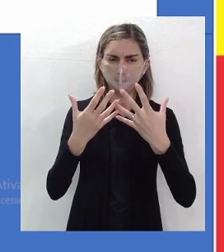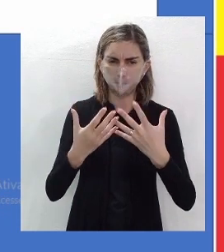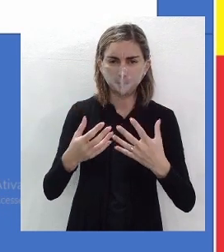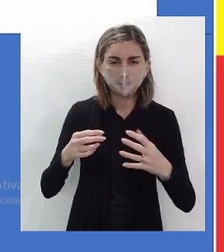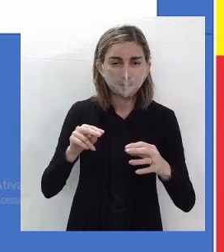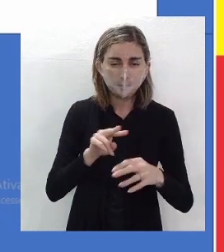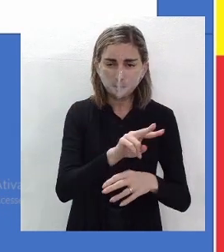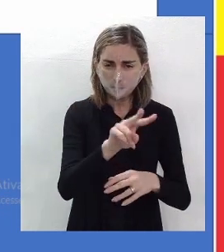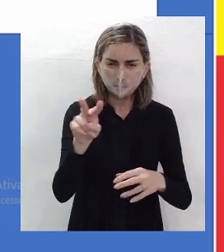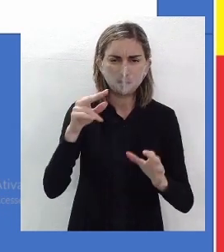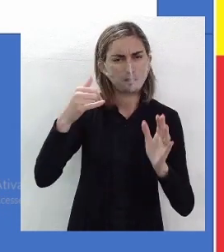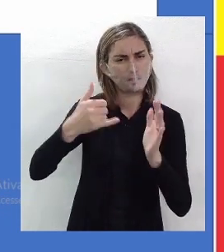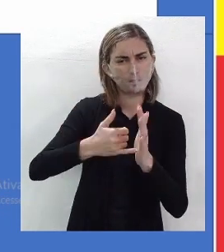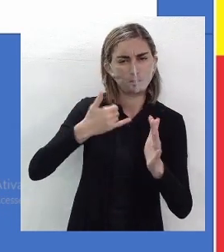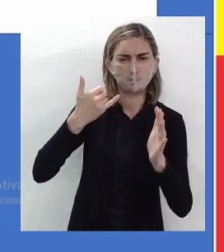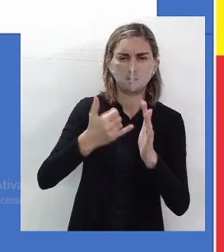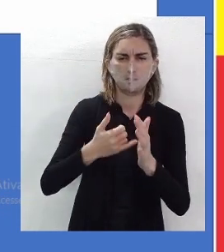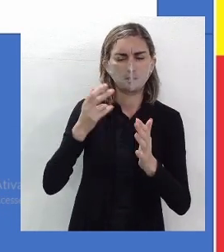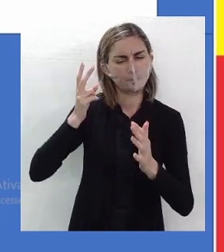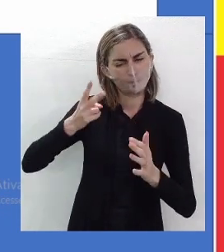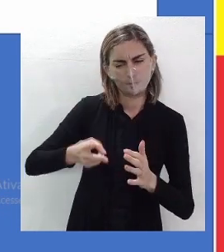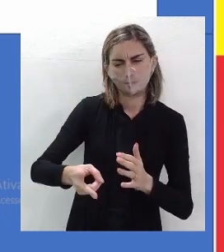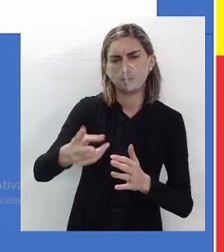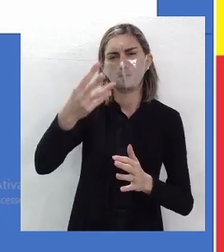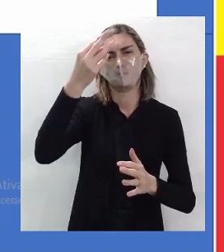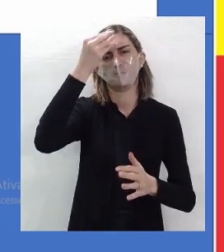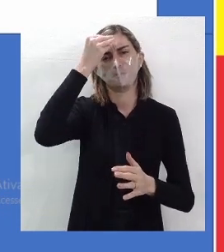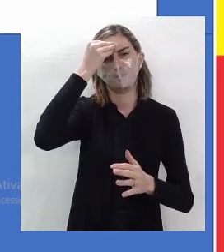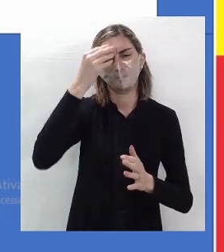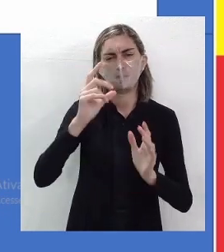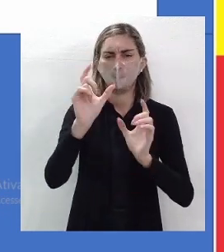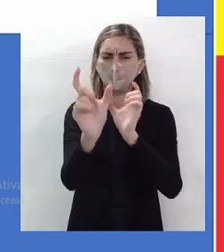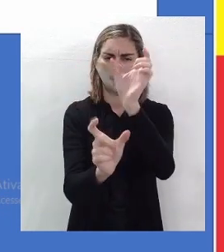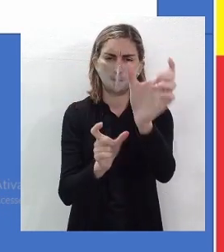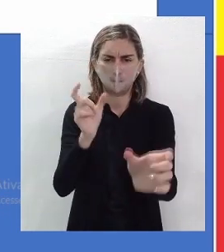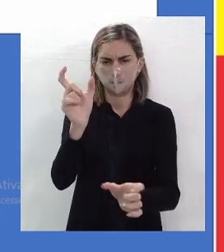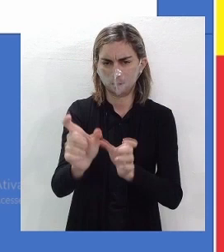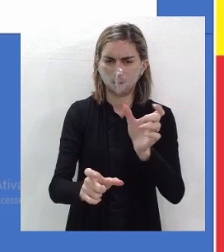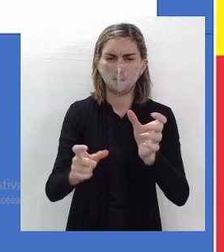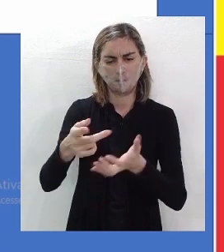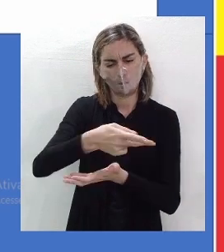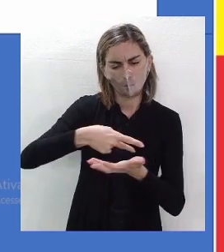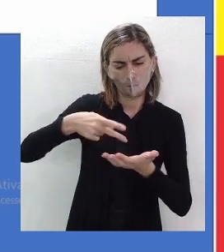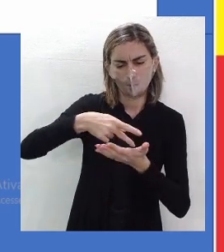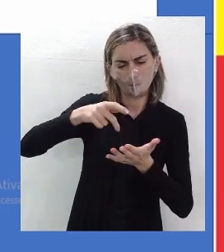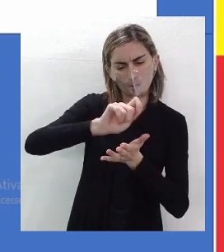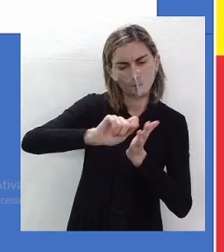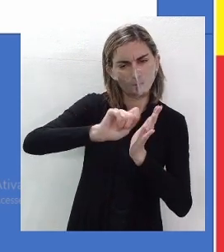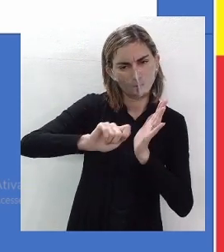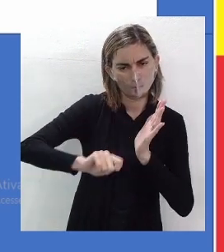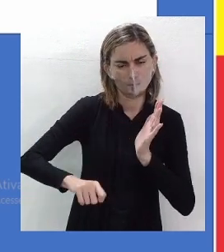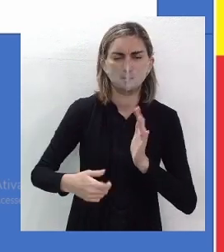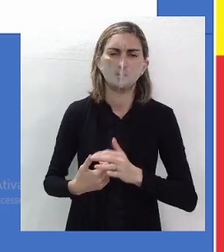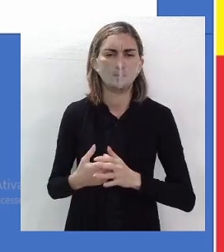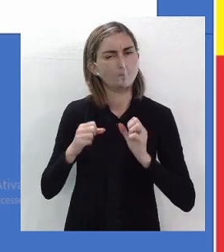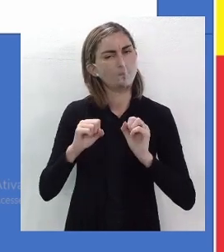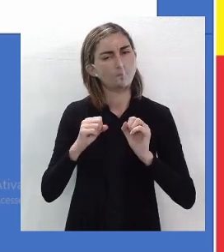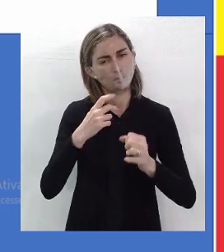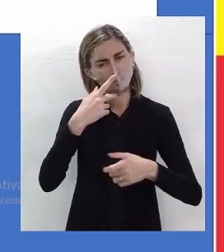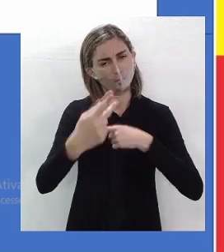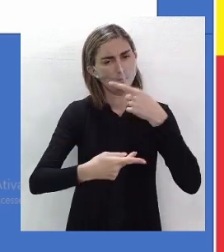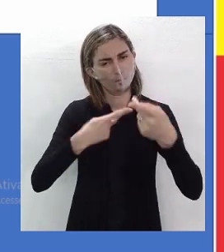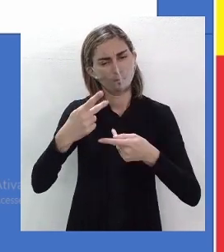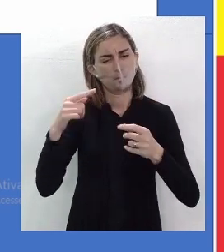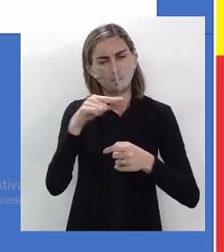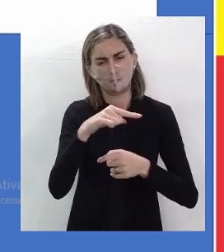vai ficar registrado para sempre nas palavras com que o poeta o descreveu. Pode-se dizer